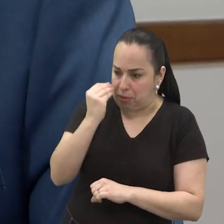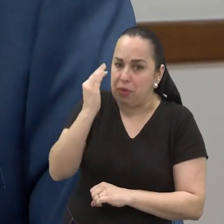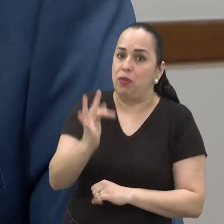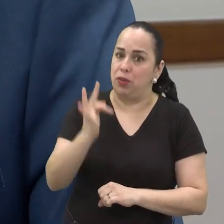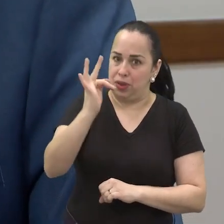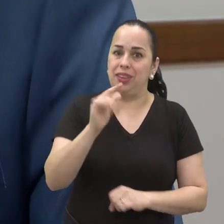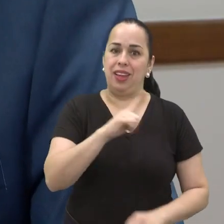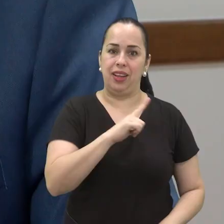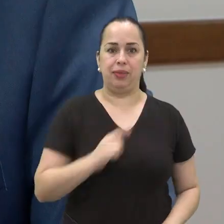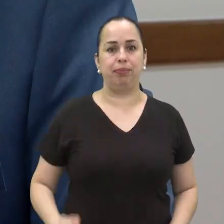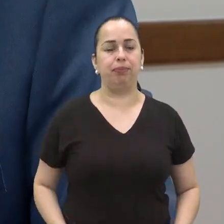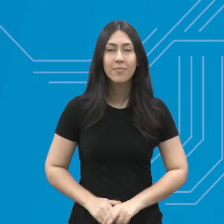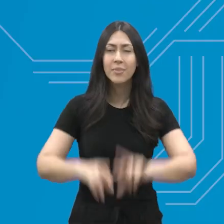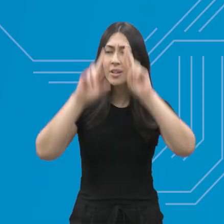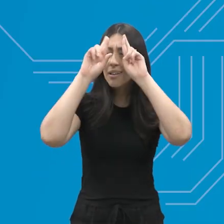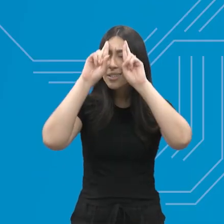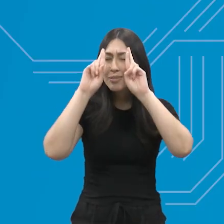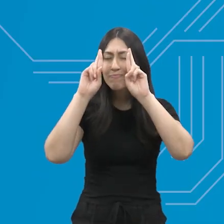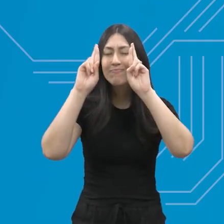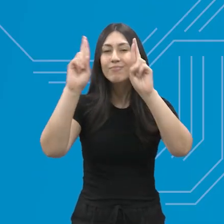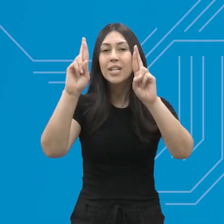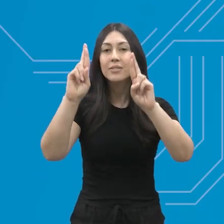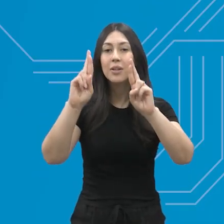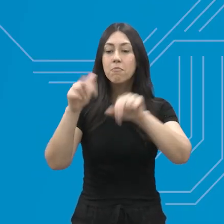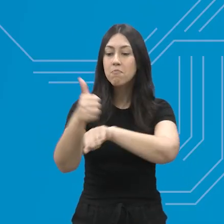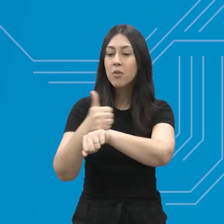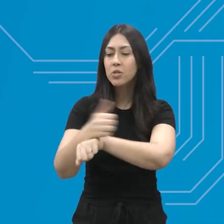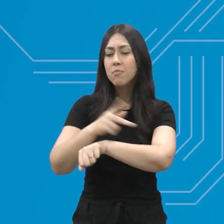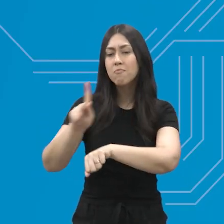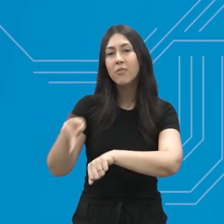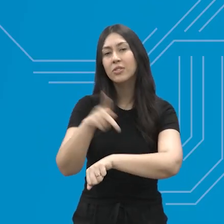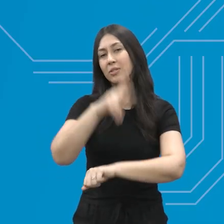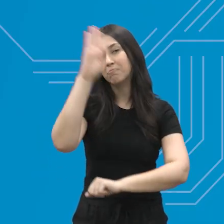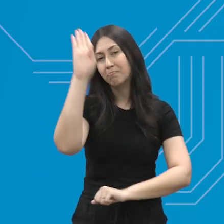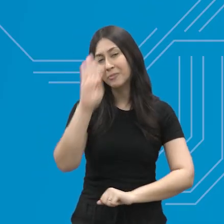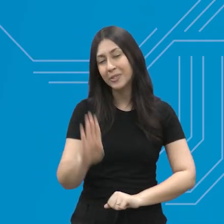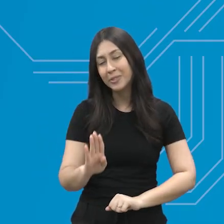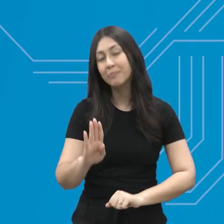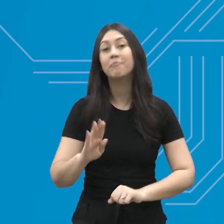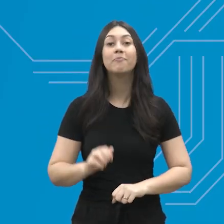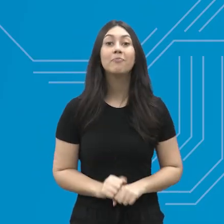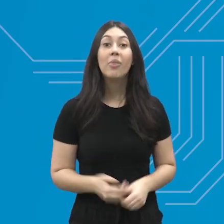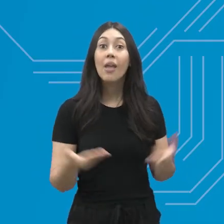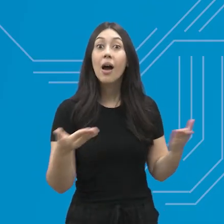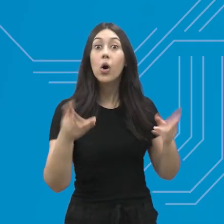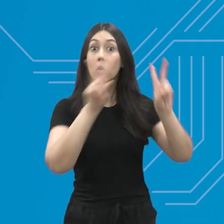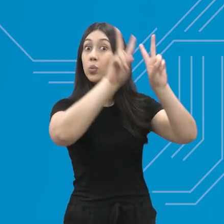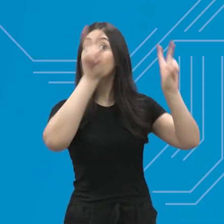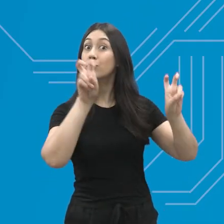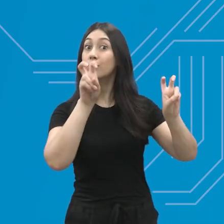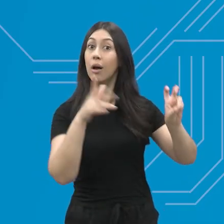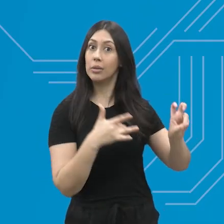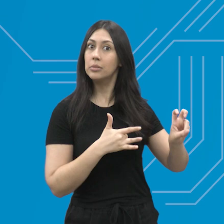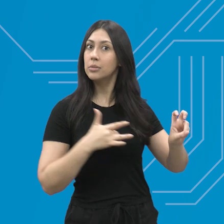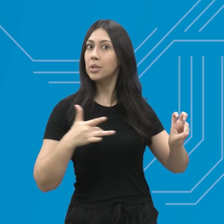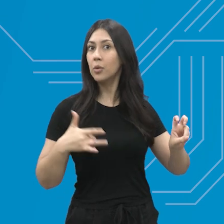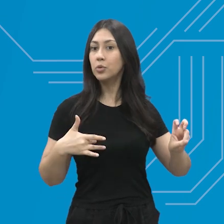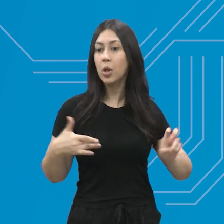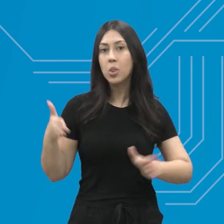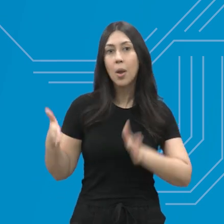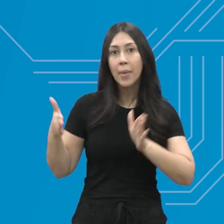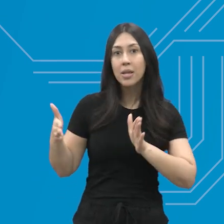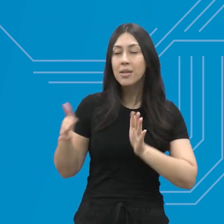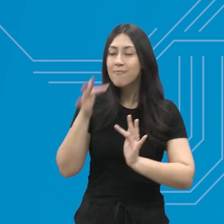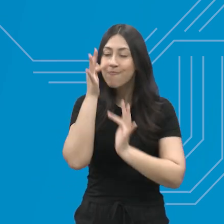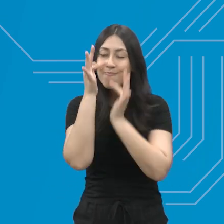têm ainda, mas vão ter. Máximo respeito aos professores e professoras do país. A gente fala agora de saúde.